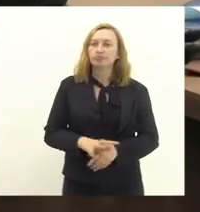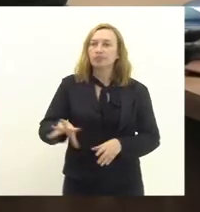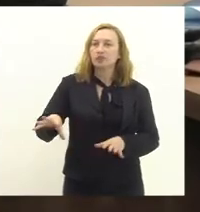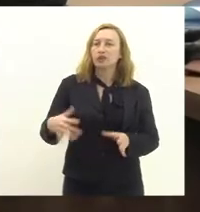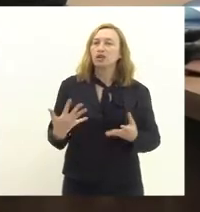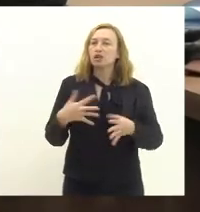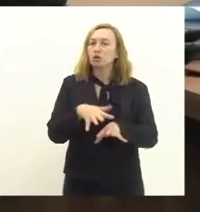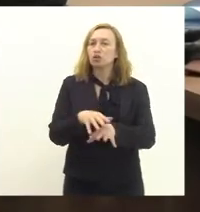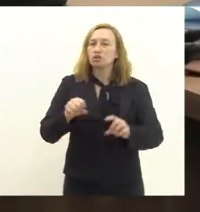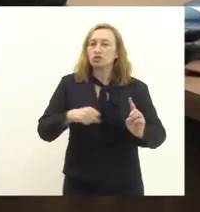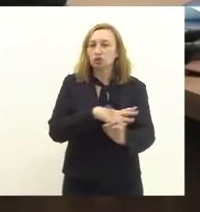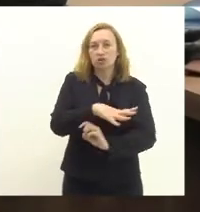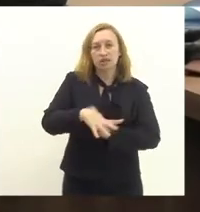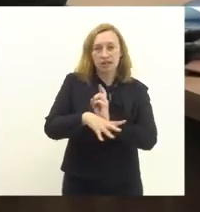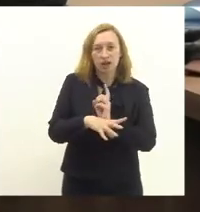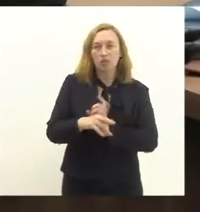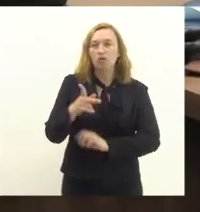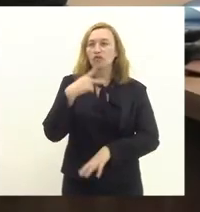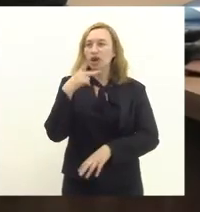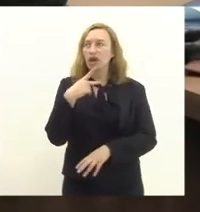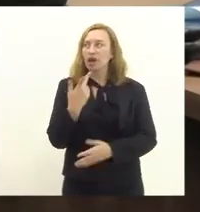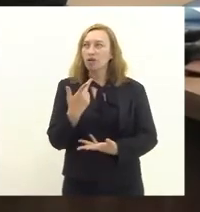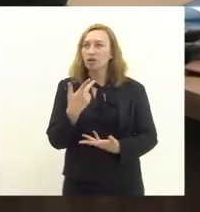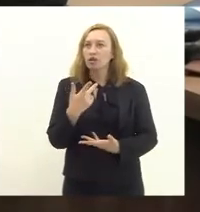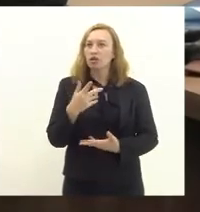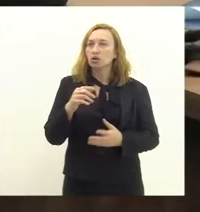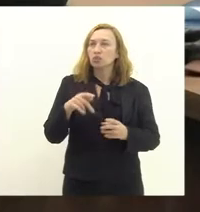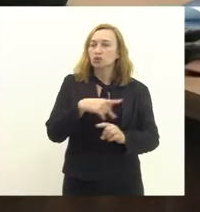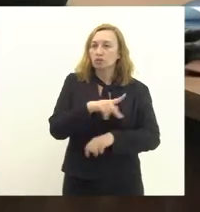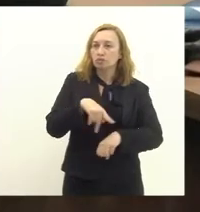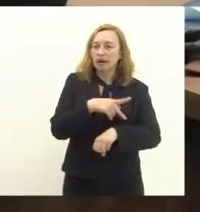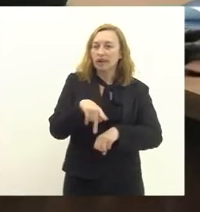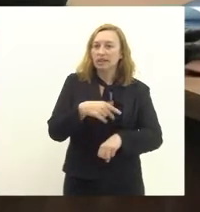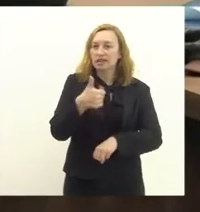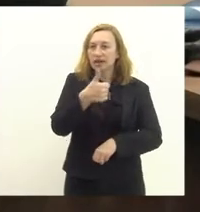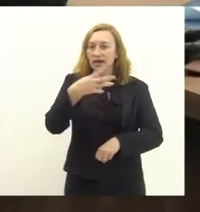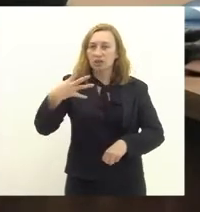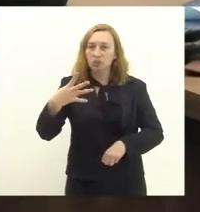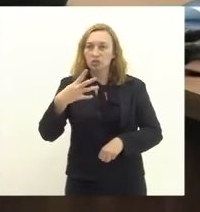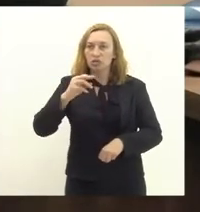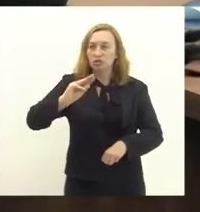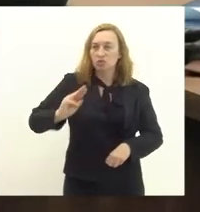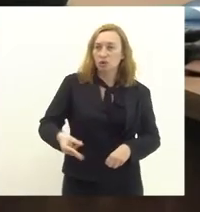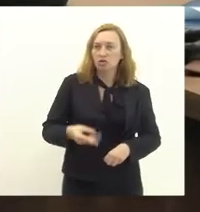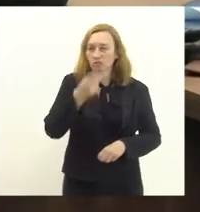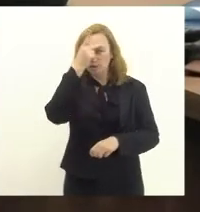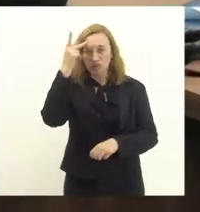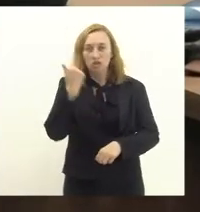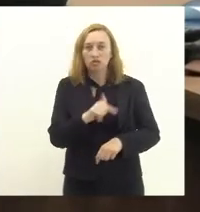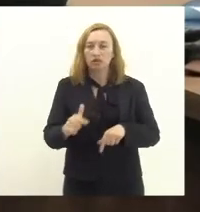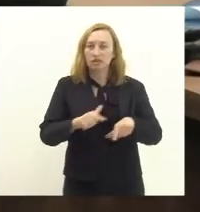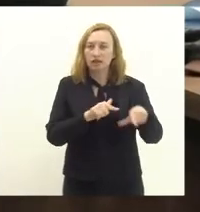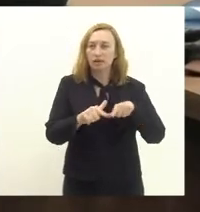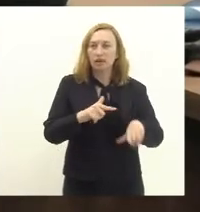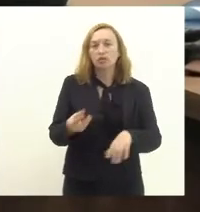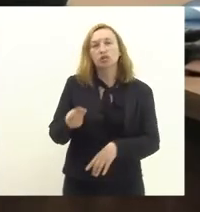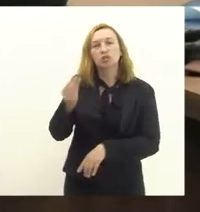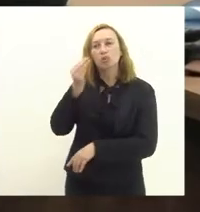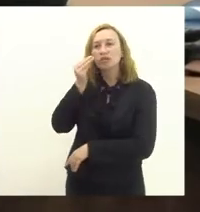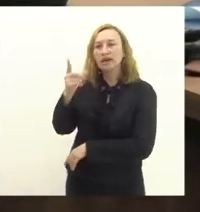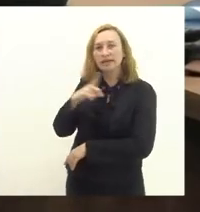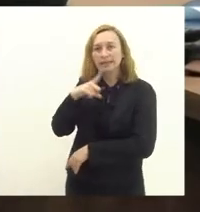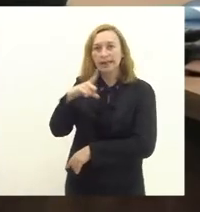inclusão social. Nós estamos falando que num país de 14 milhões de desempregados, quando a gente tem a